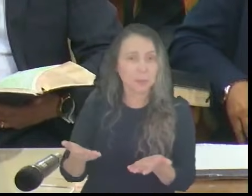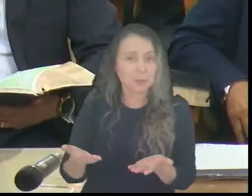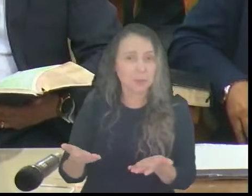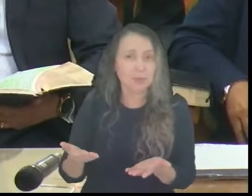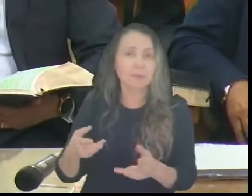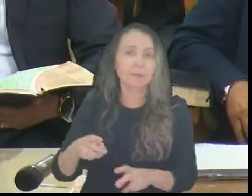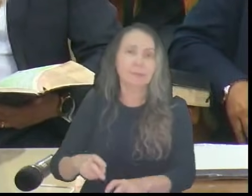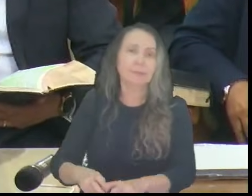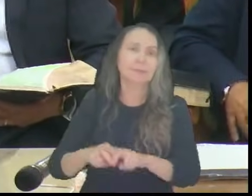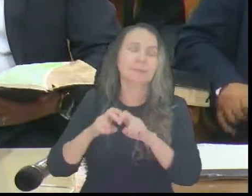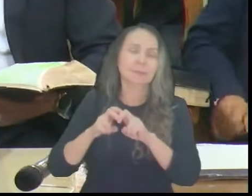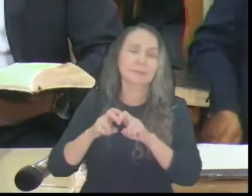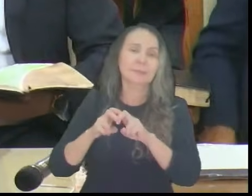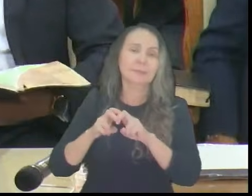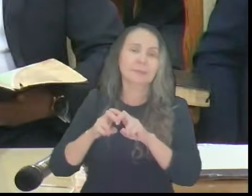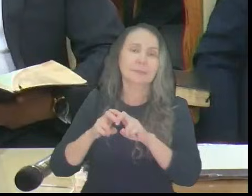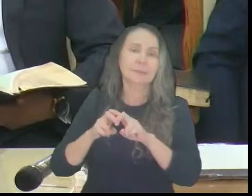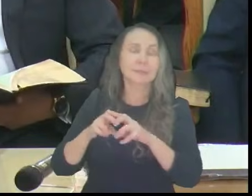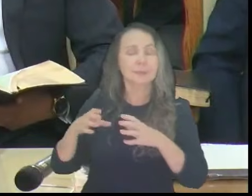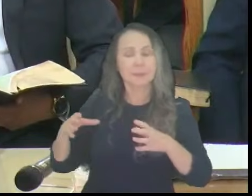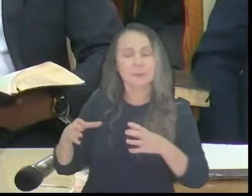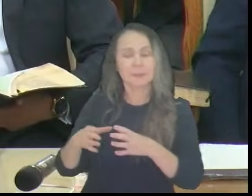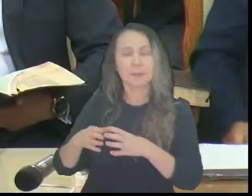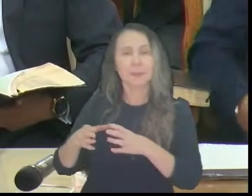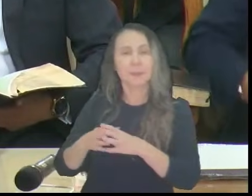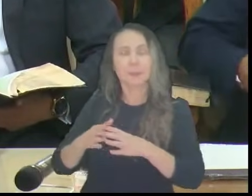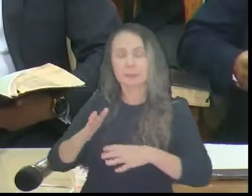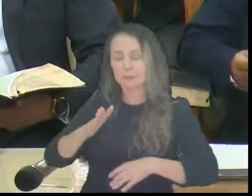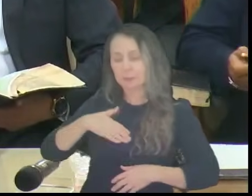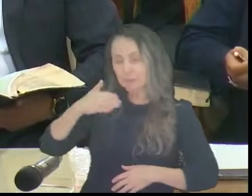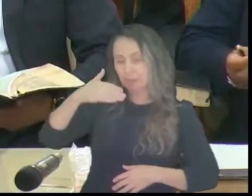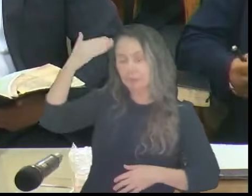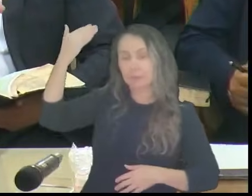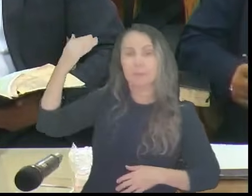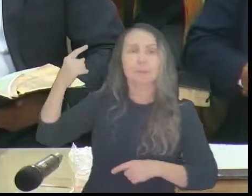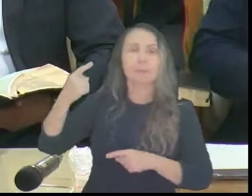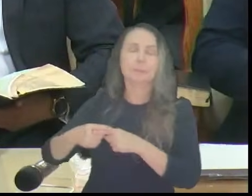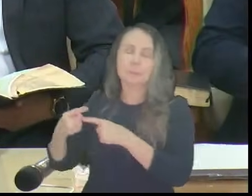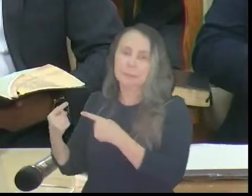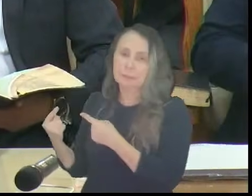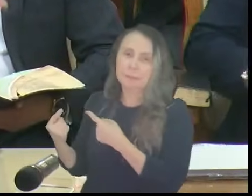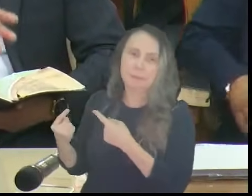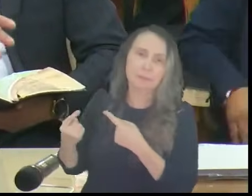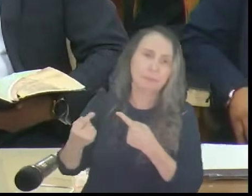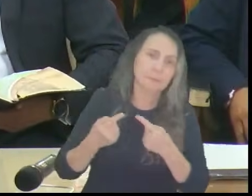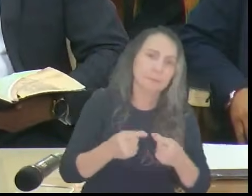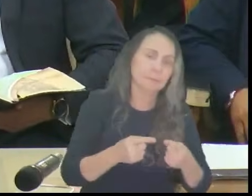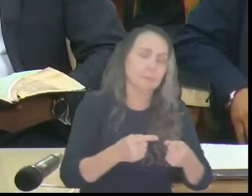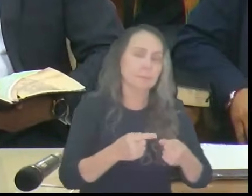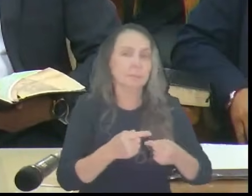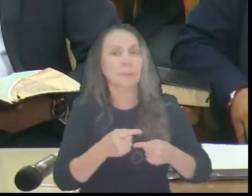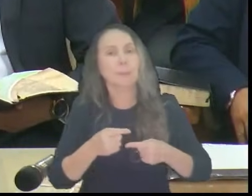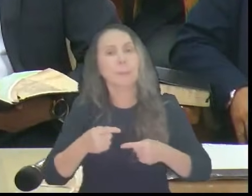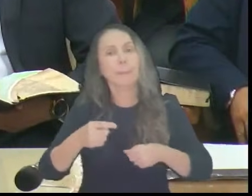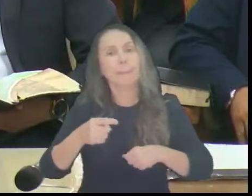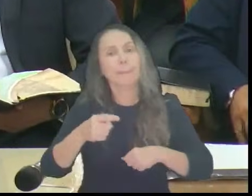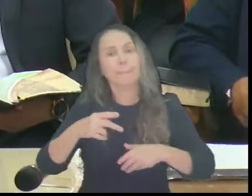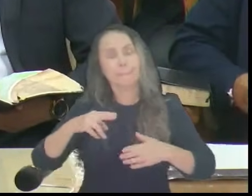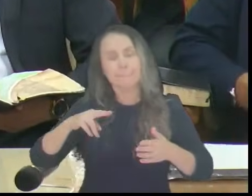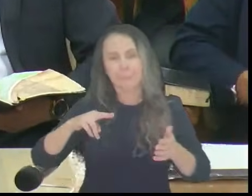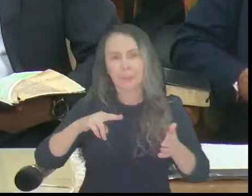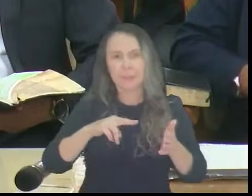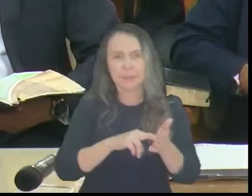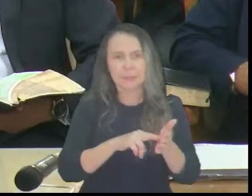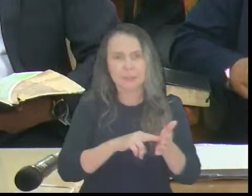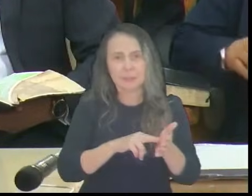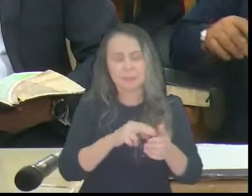causa dos muçulmanos que acabaram com a Síria, destruíram os prédios, destruíram a arqueologia, destruíram tudo. Não se sabe se